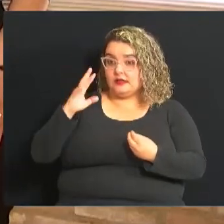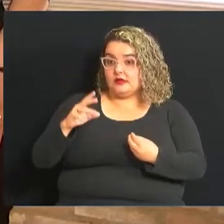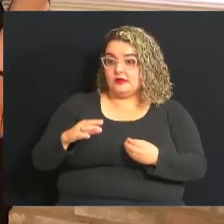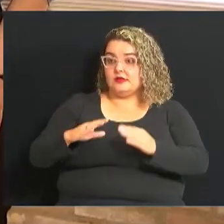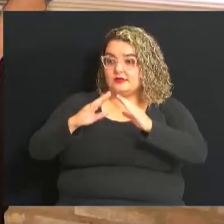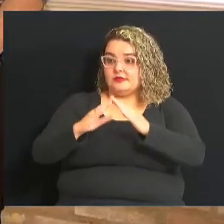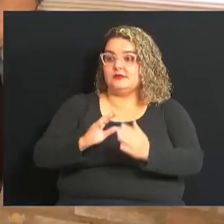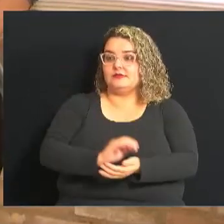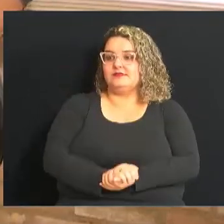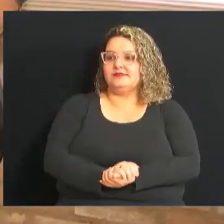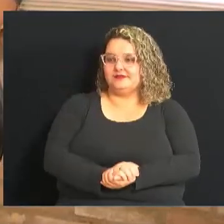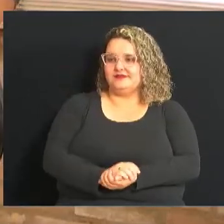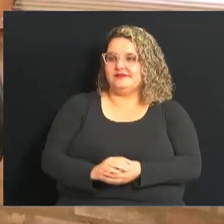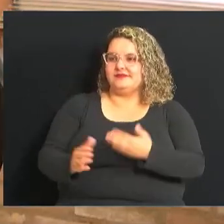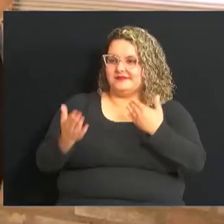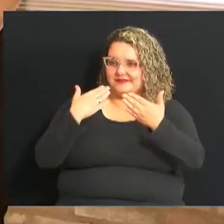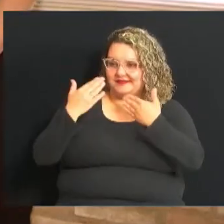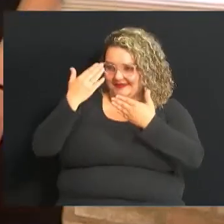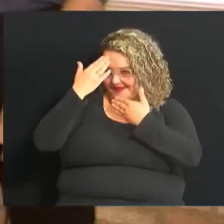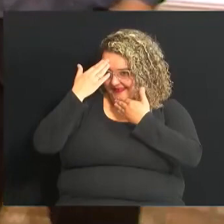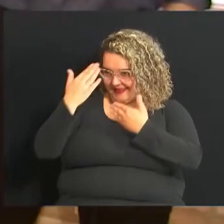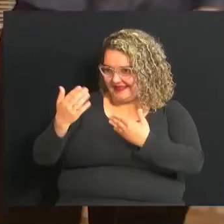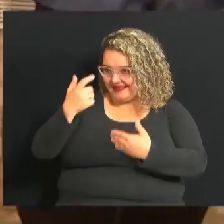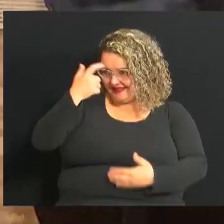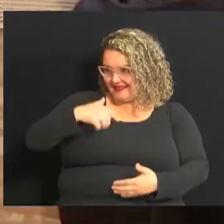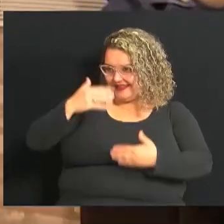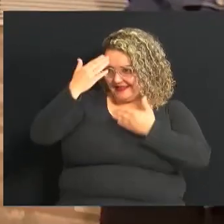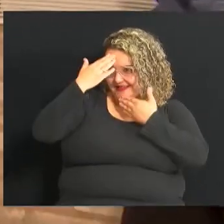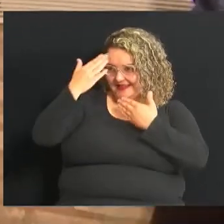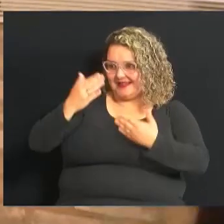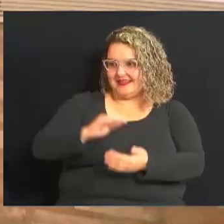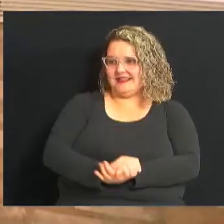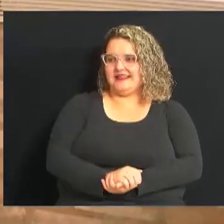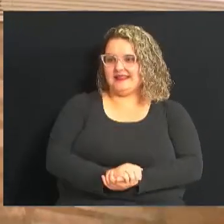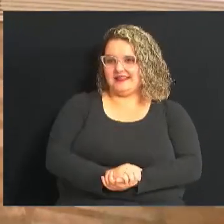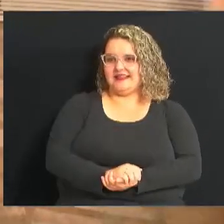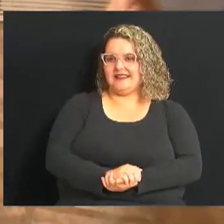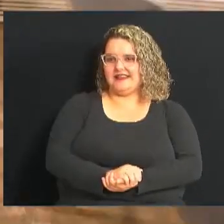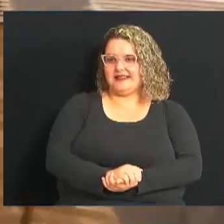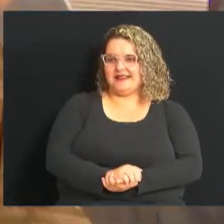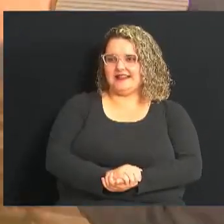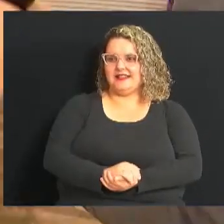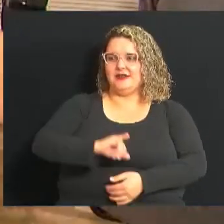Bom, deixa eu bater um papo, muito obrigado, viu, Elisângela? Bater um papo aqui com o